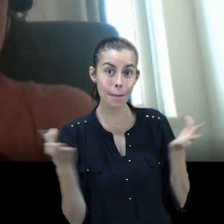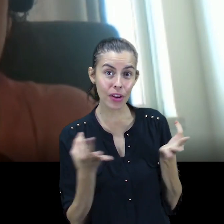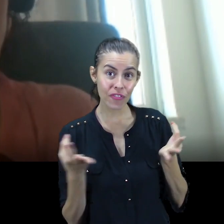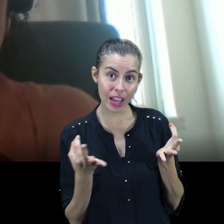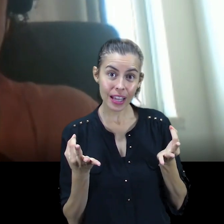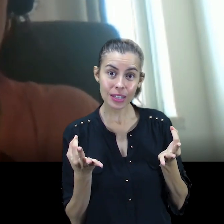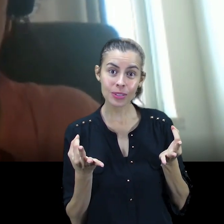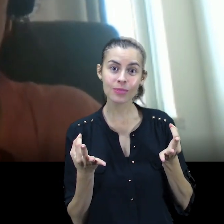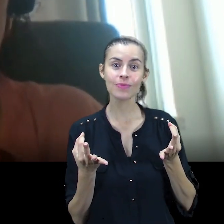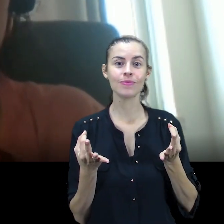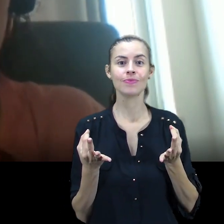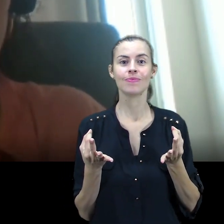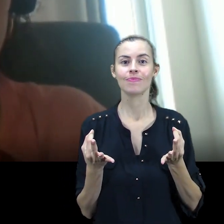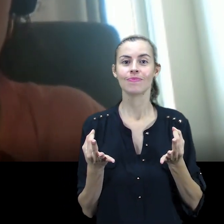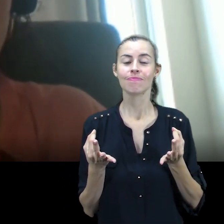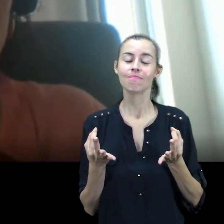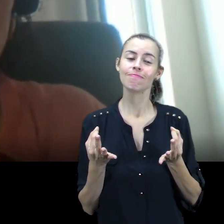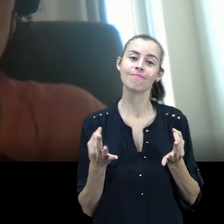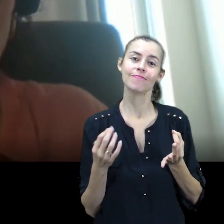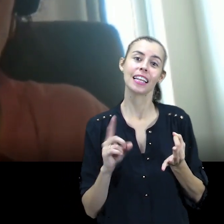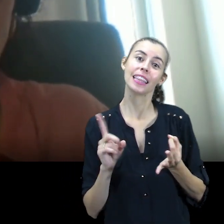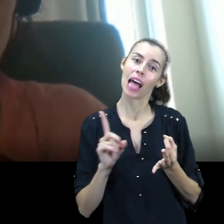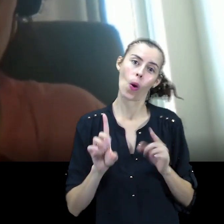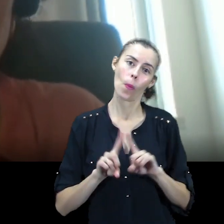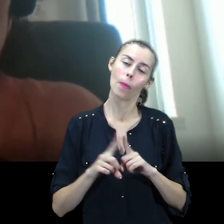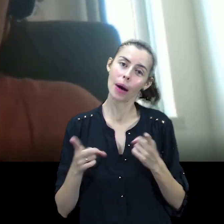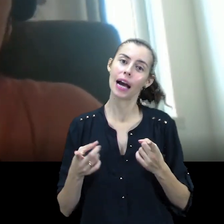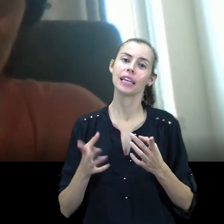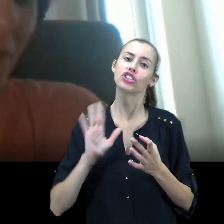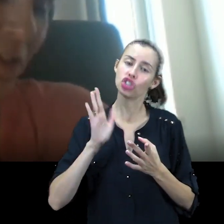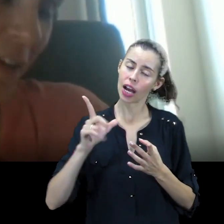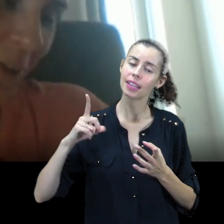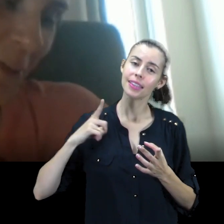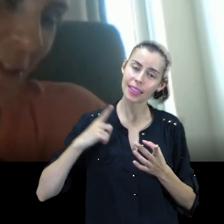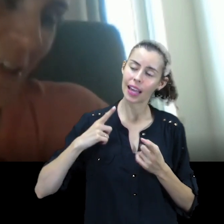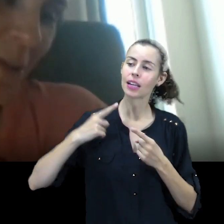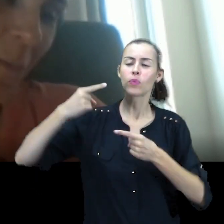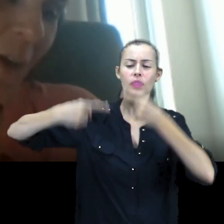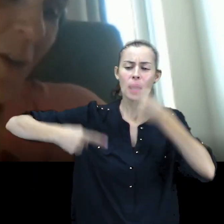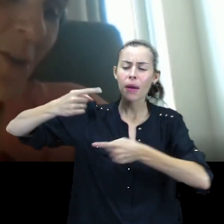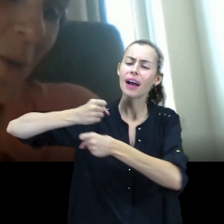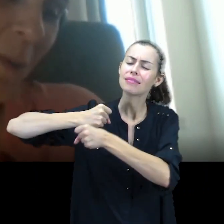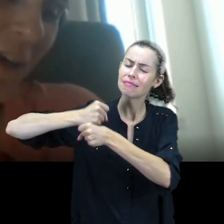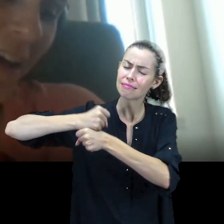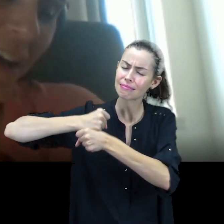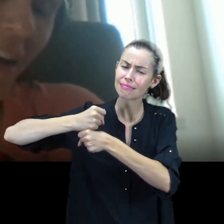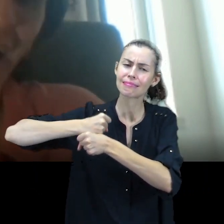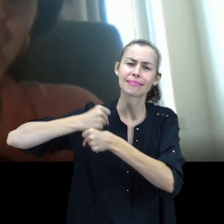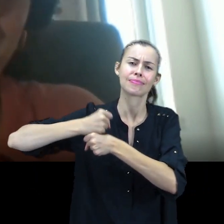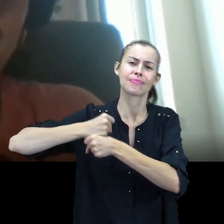da universidade e foram aquilo que foi possível. Você tinha falado no início